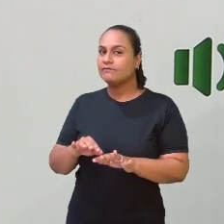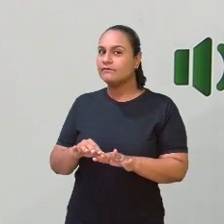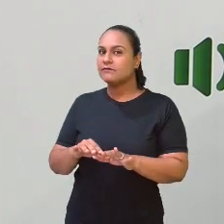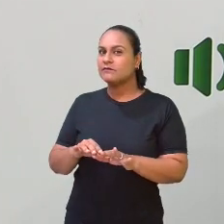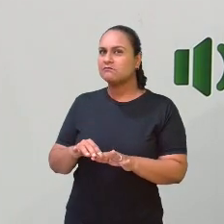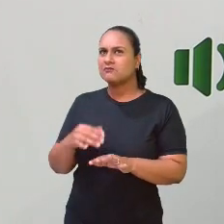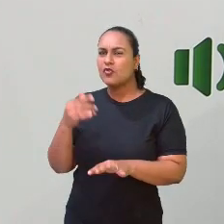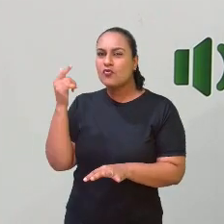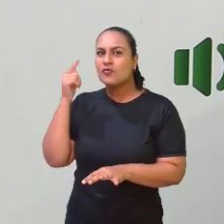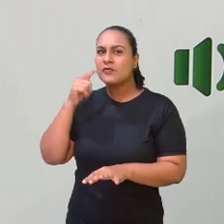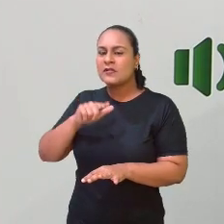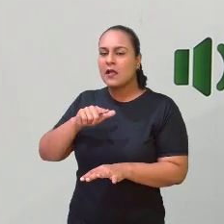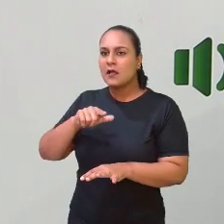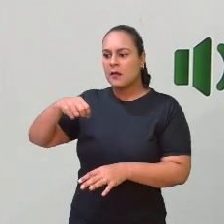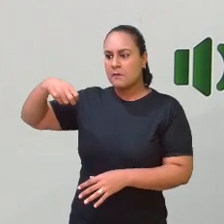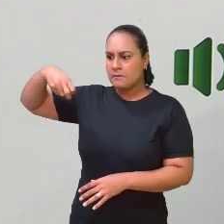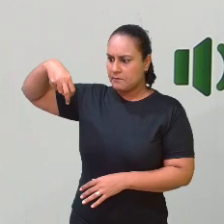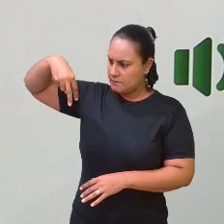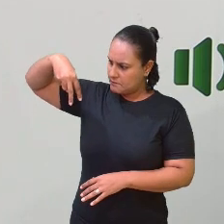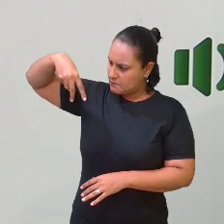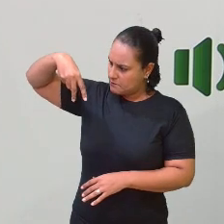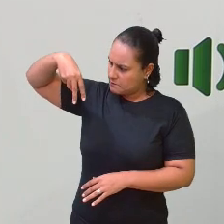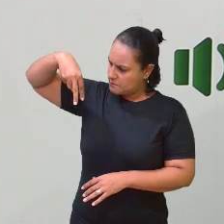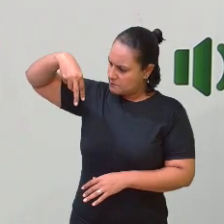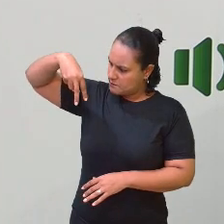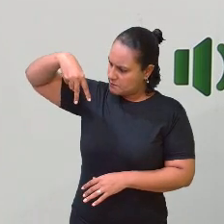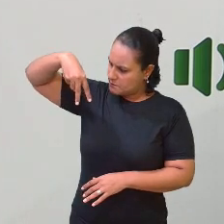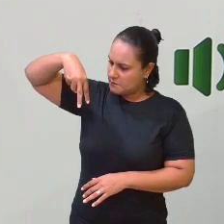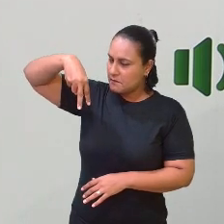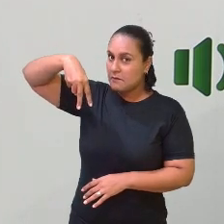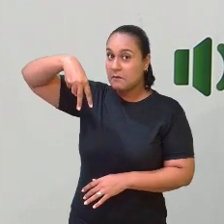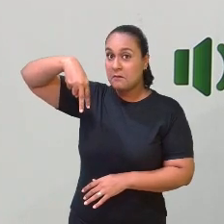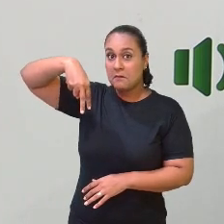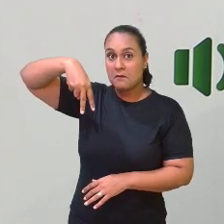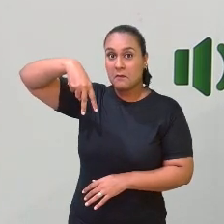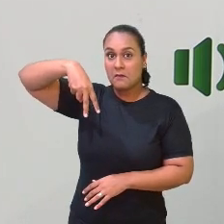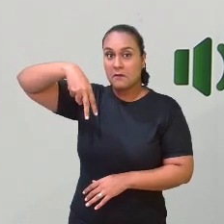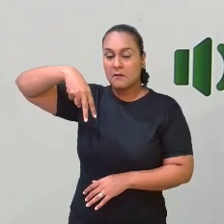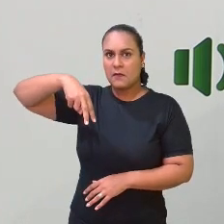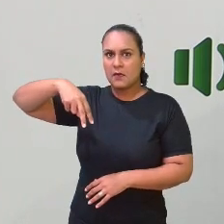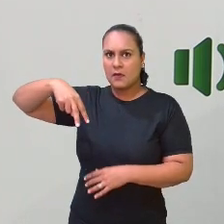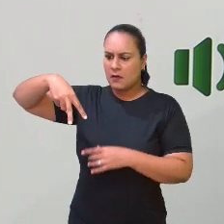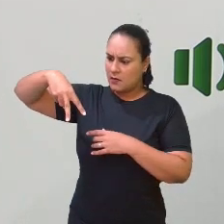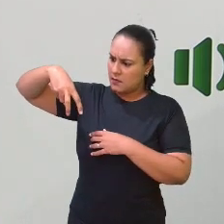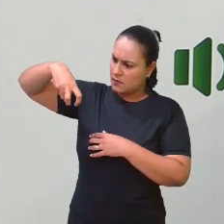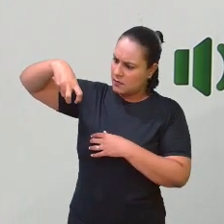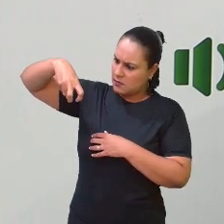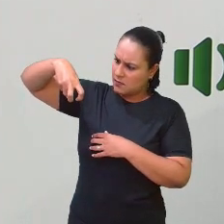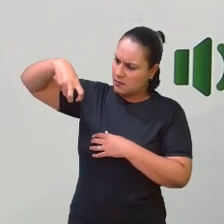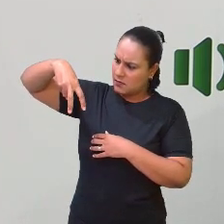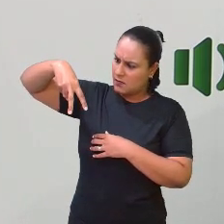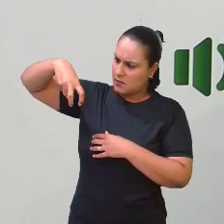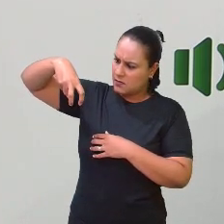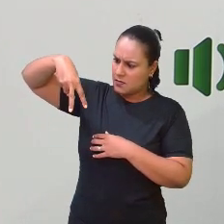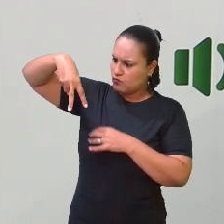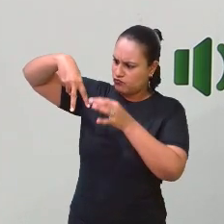Você consegue andar direito sem mover os joelhos?